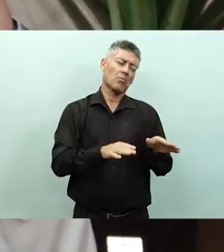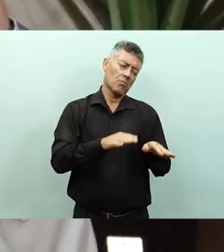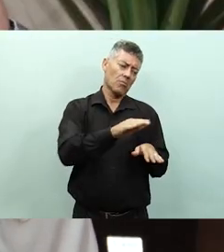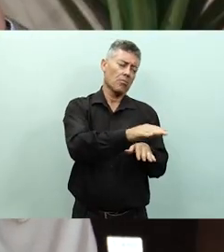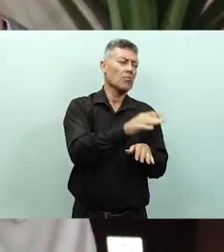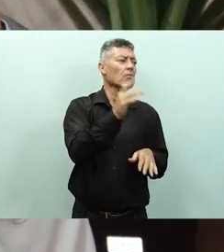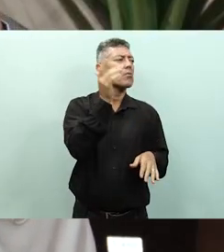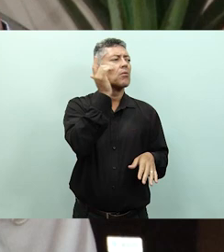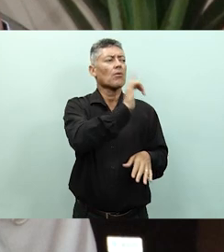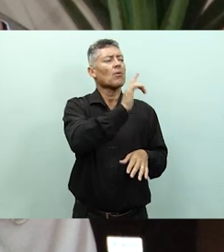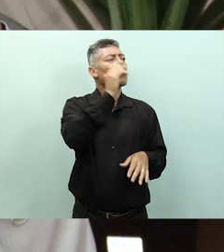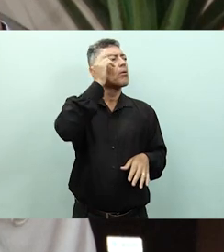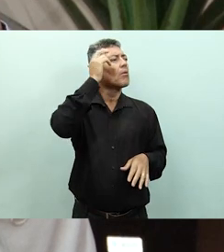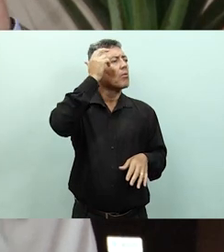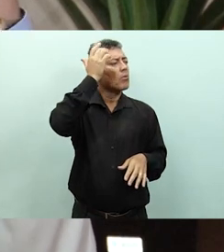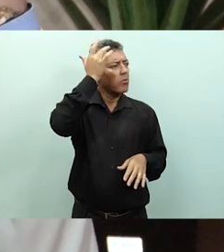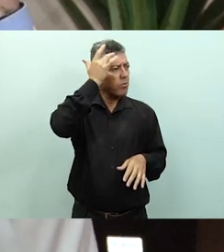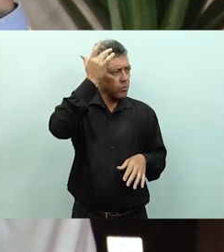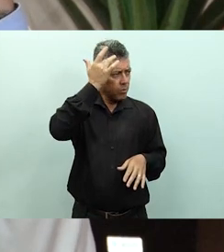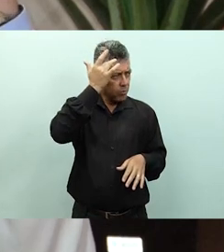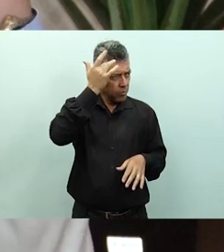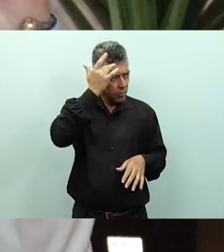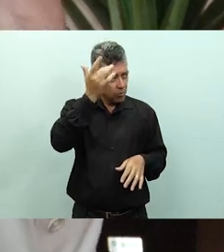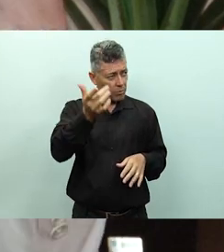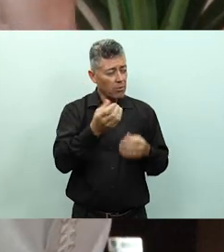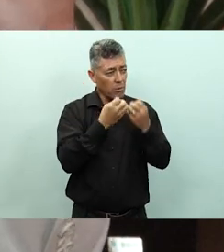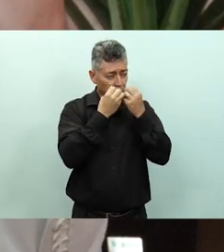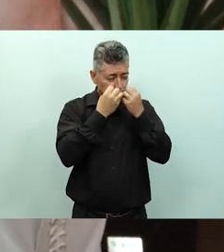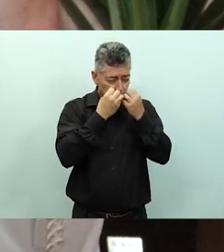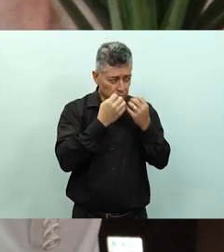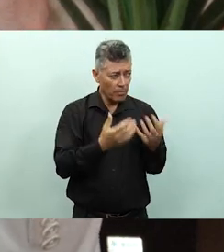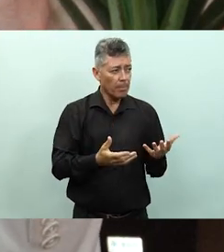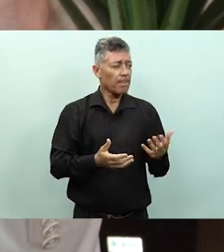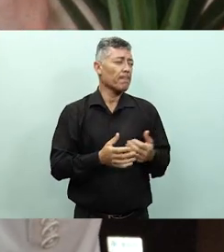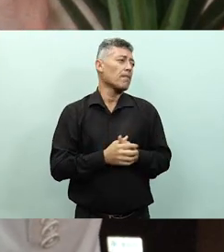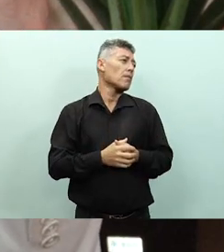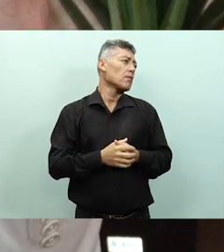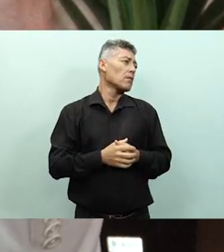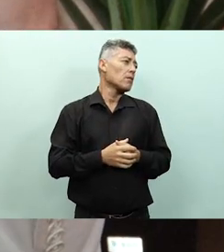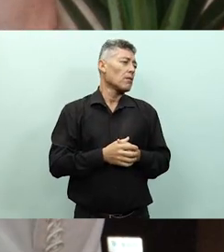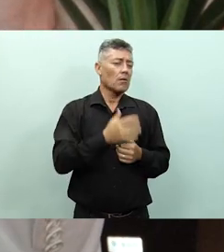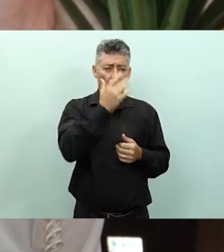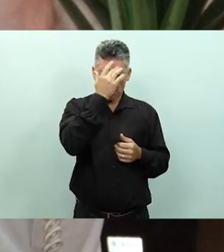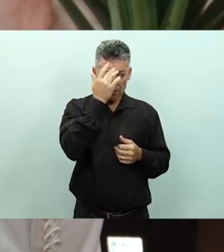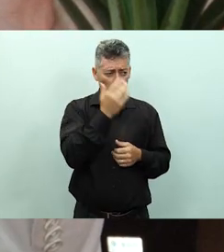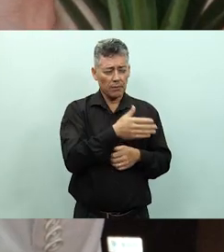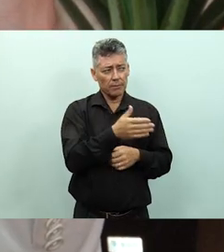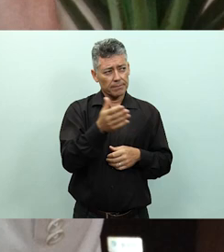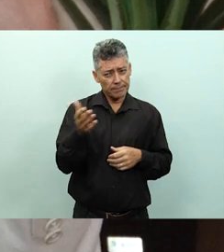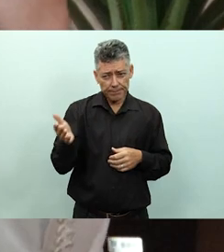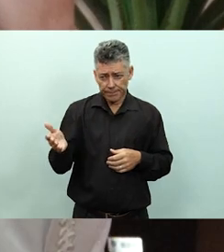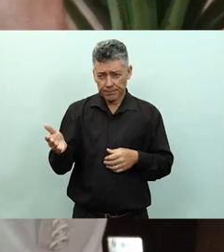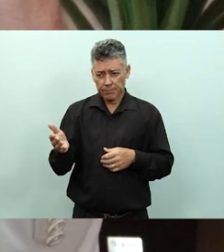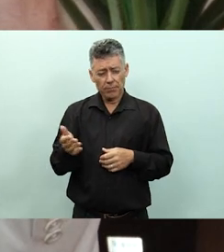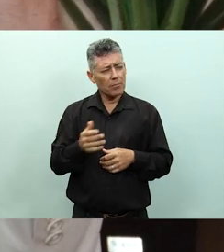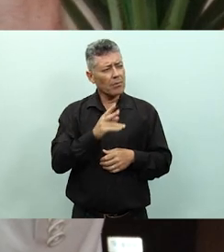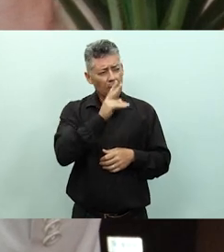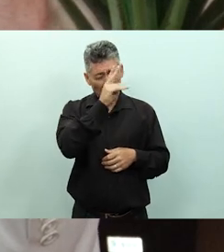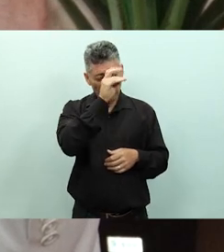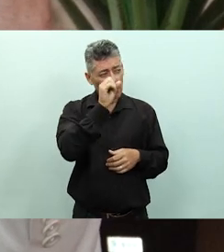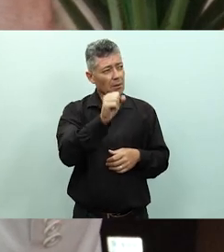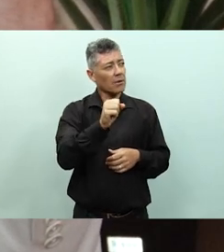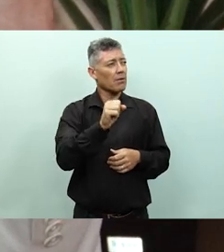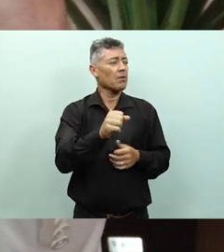uma capacidade de se expressar com as pessoas muito